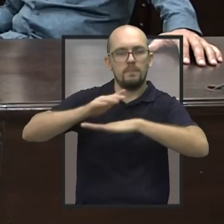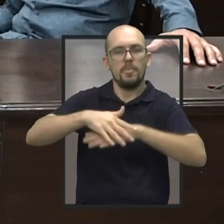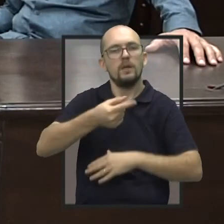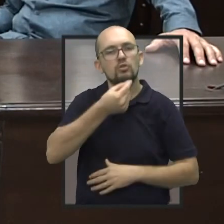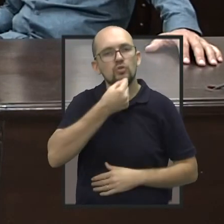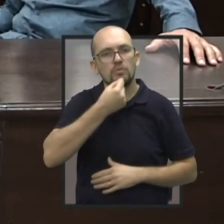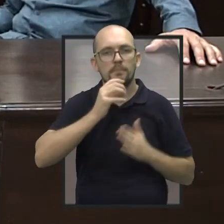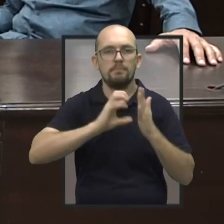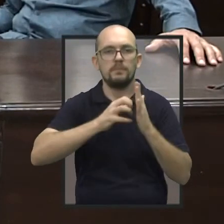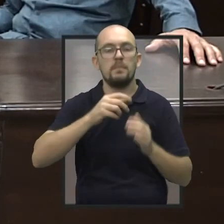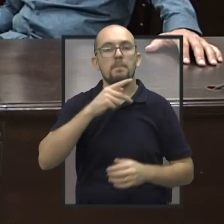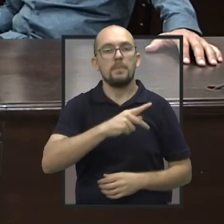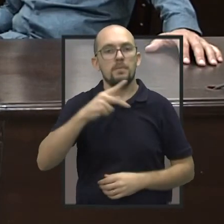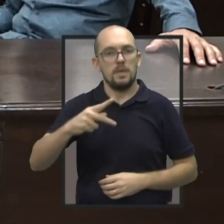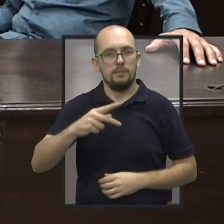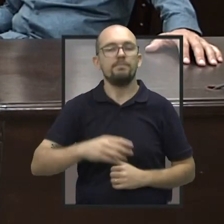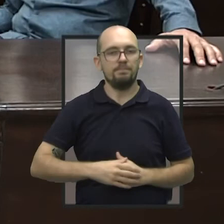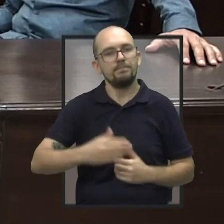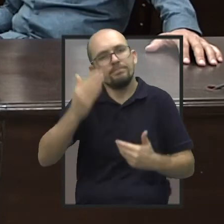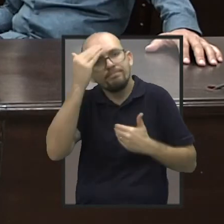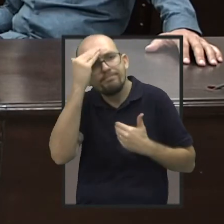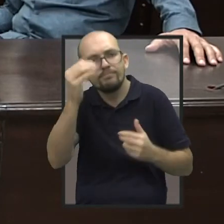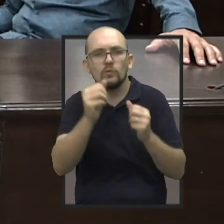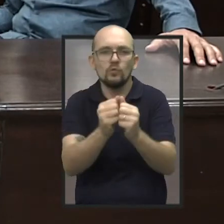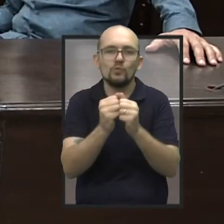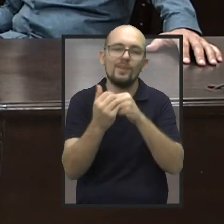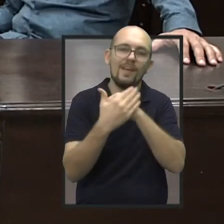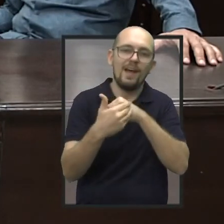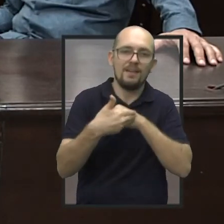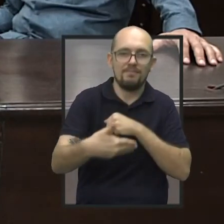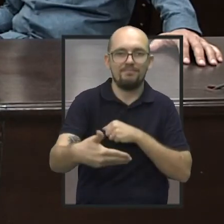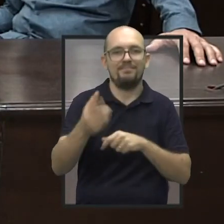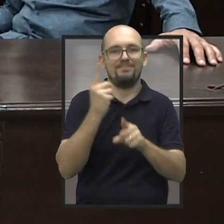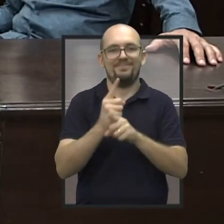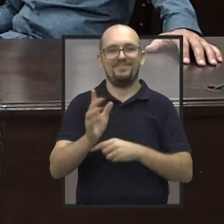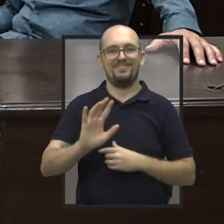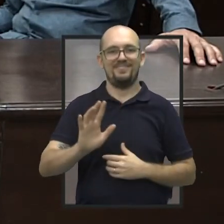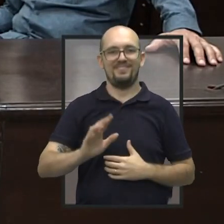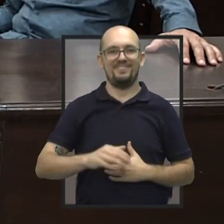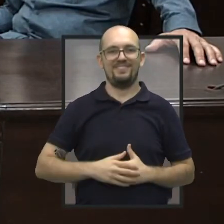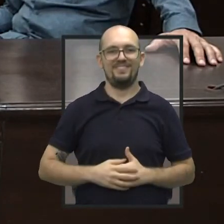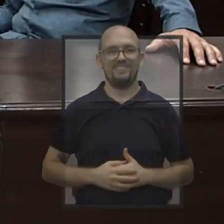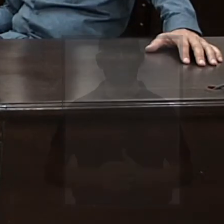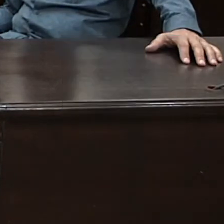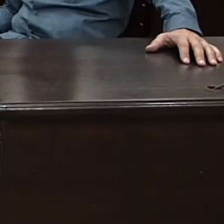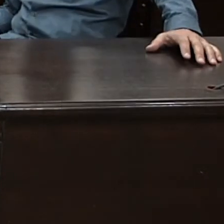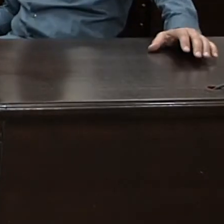Henrique Chupeta, do PP. Eu agradeço a sua companhia, o carinho da sua audiência e até a próxima.